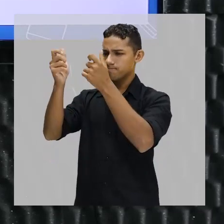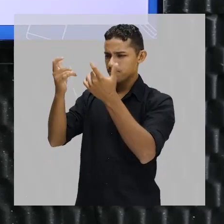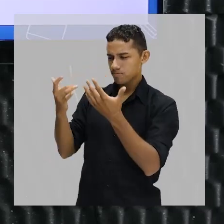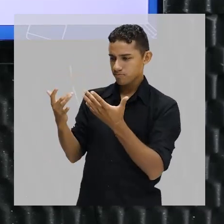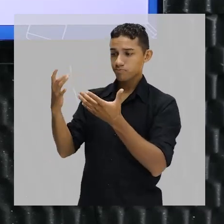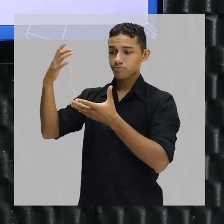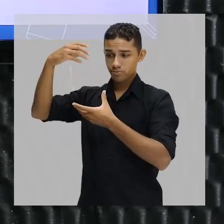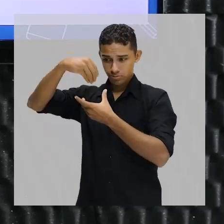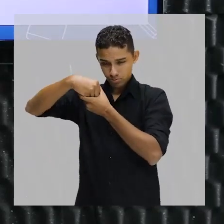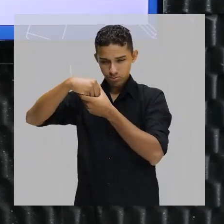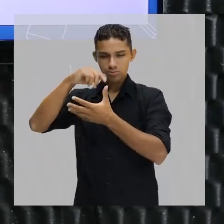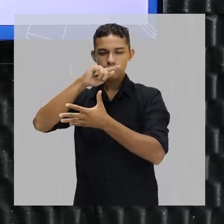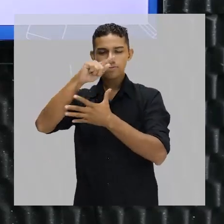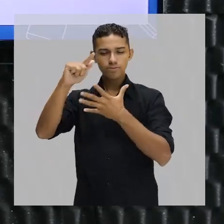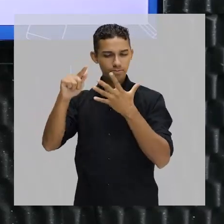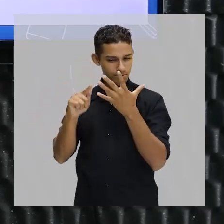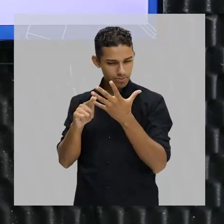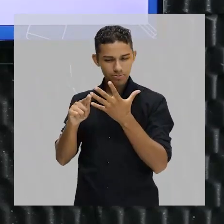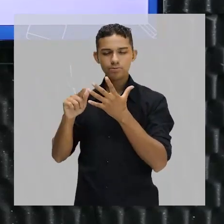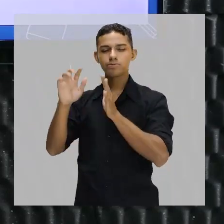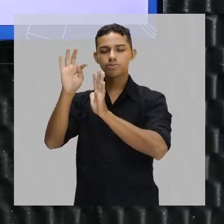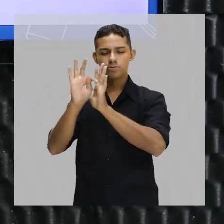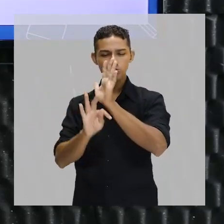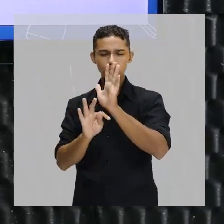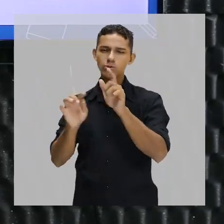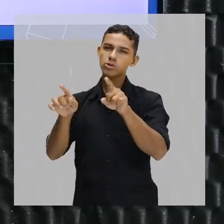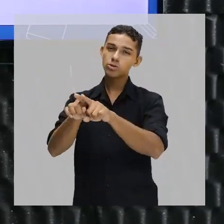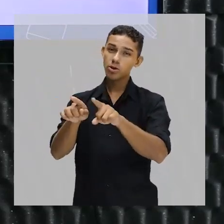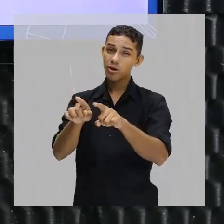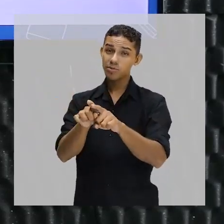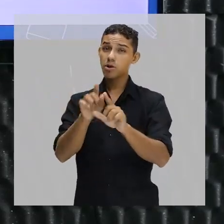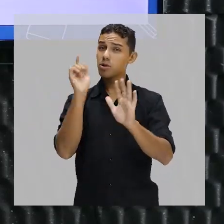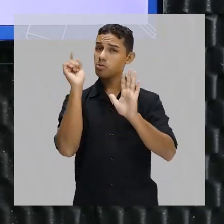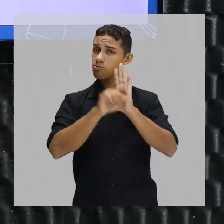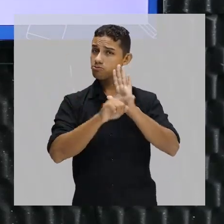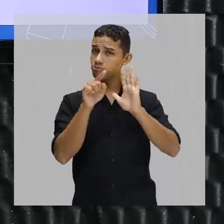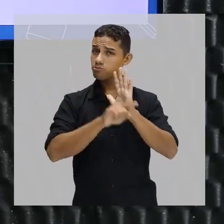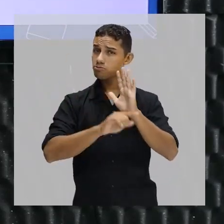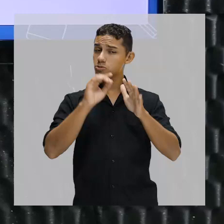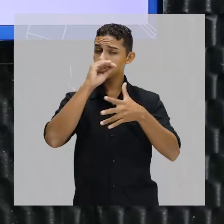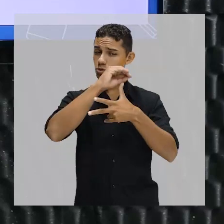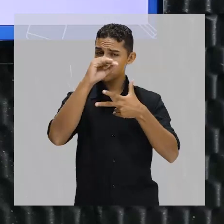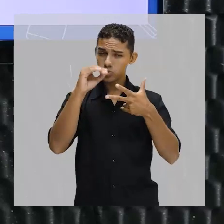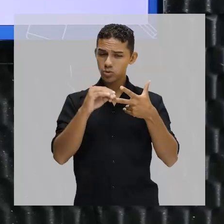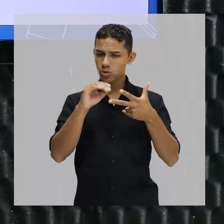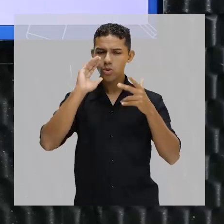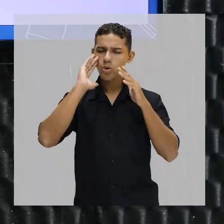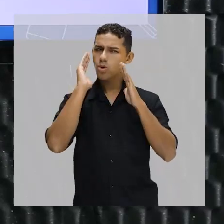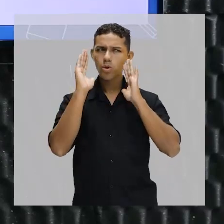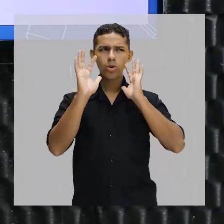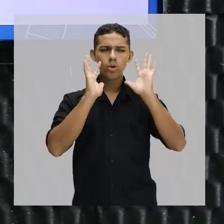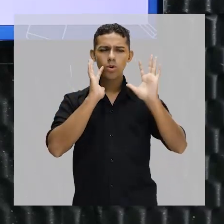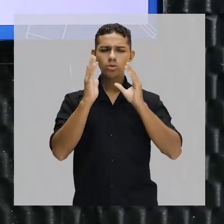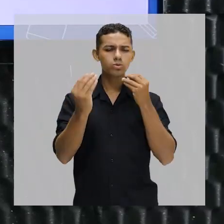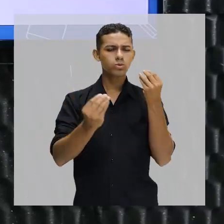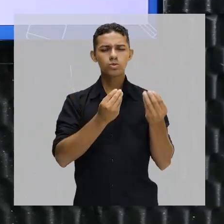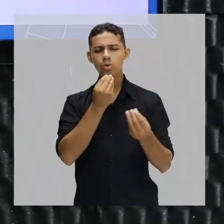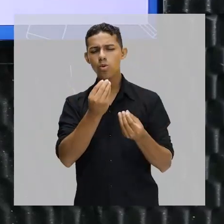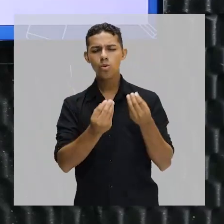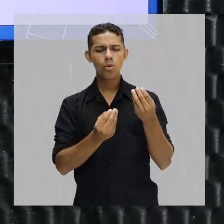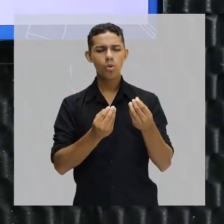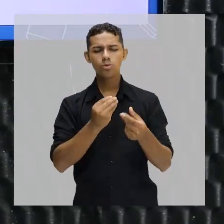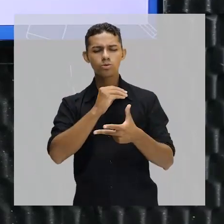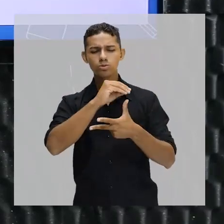aos gêneros textuais e vamos ver também algumas questões do Enem, para que vocês tenham ideia de como isso é cobrado, né?